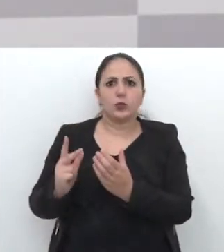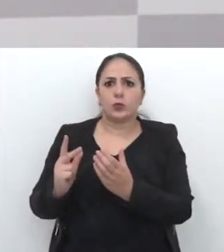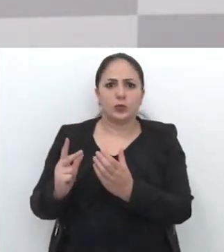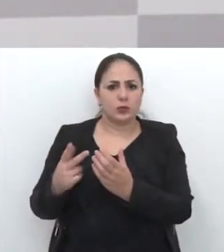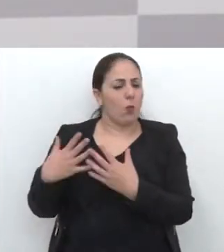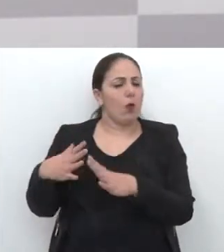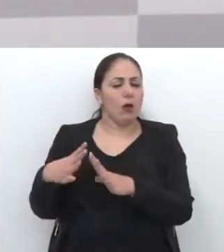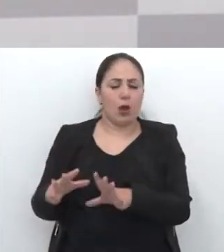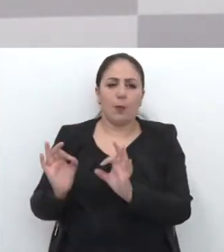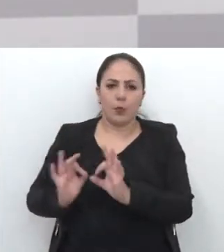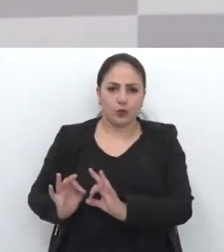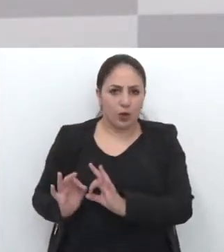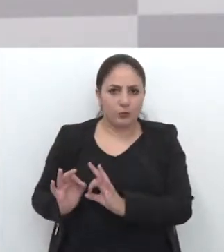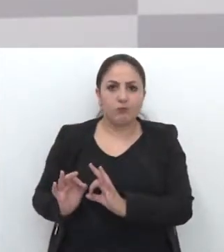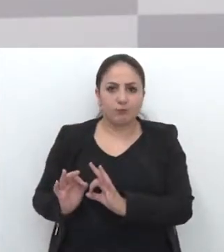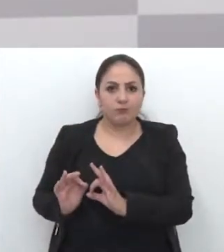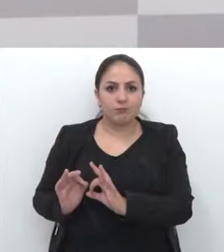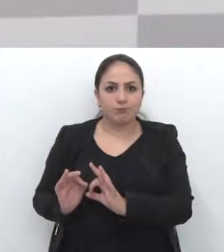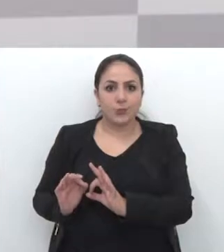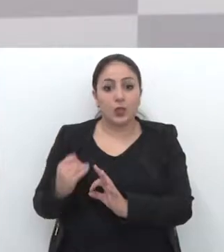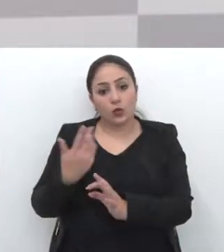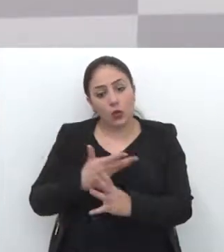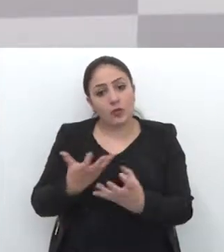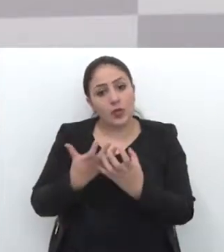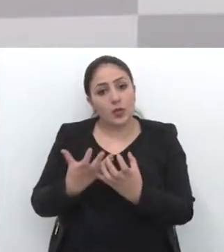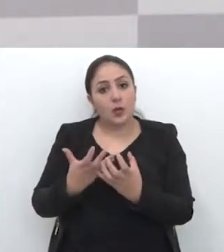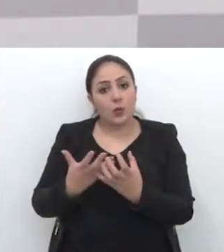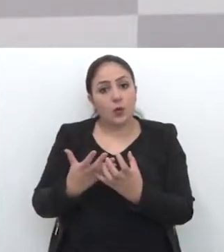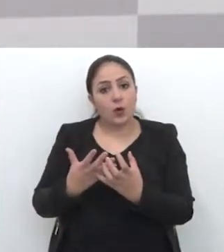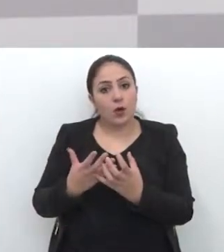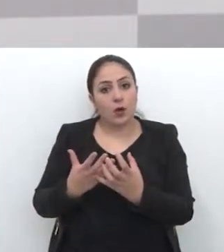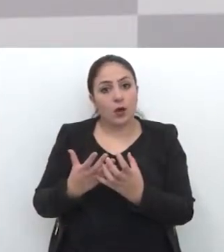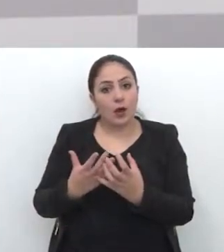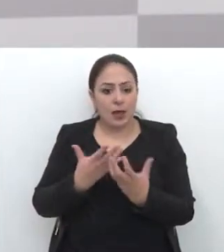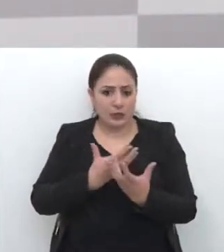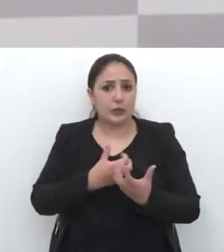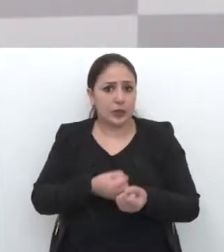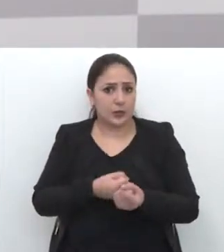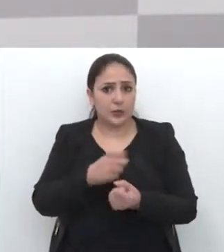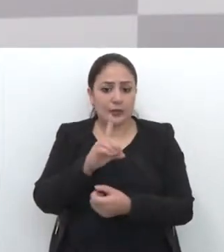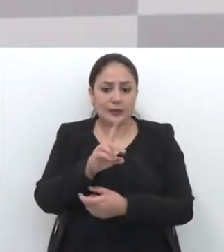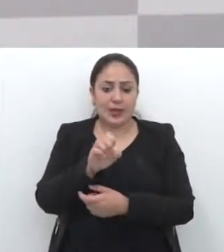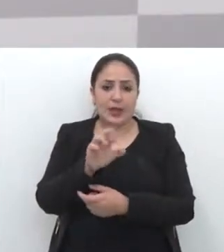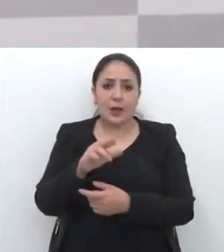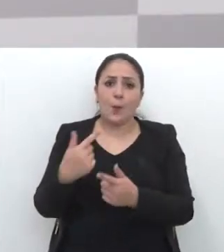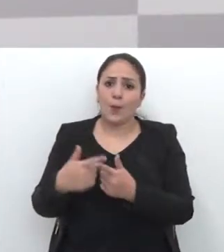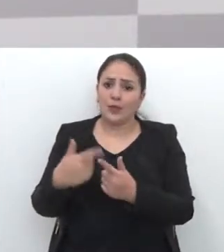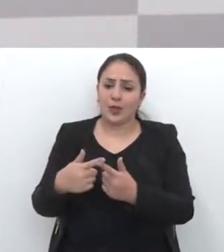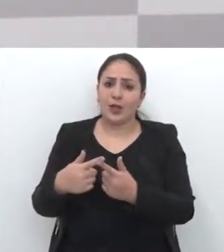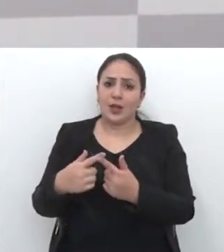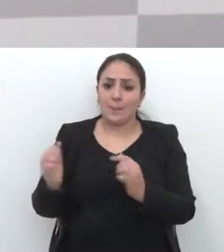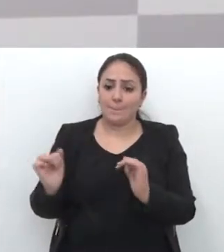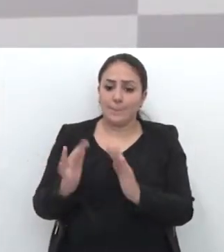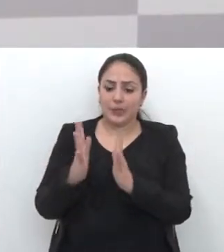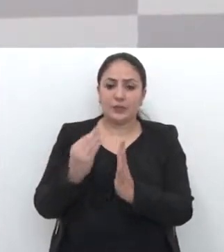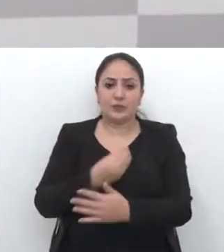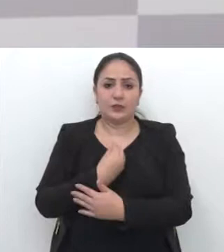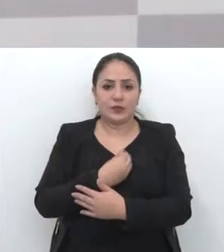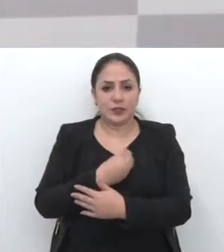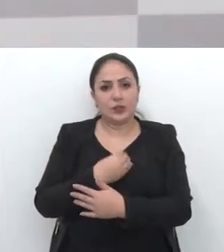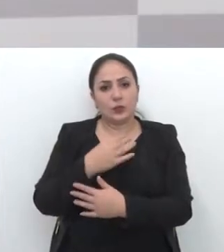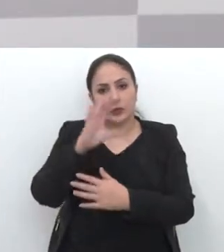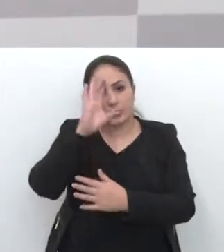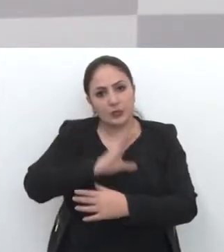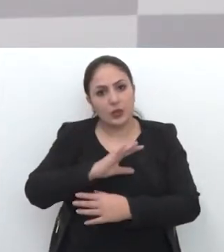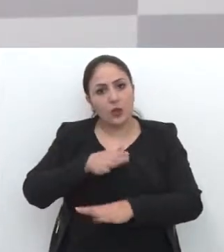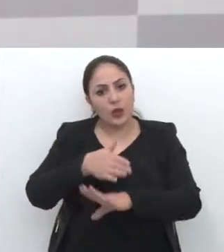não aprova esse projeto, e queremos aqui a sensatez do DAIR, dos engenheiros, pois isso vai impactar na vida do cidadão